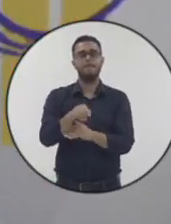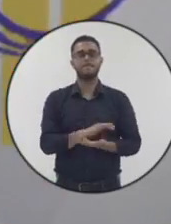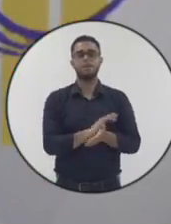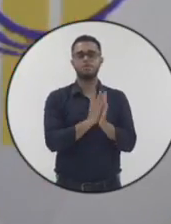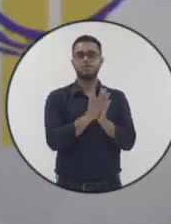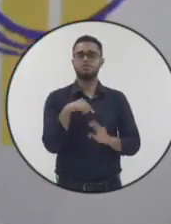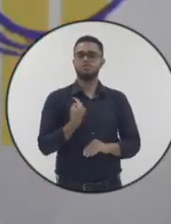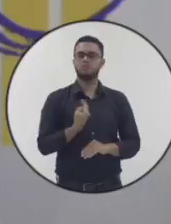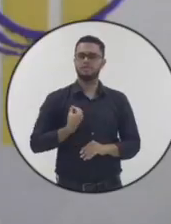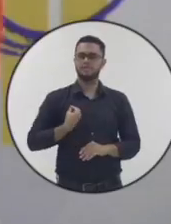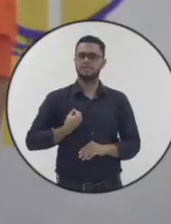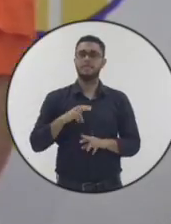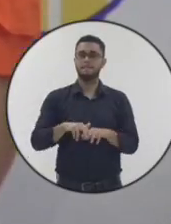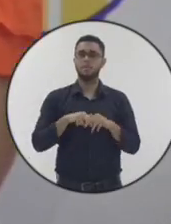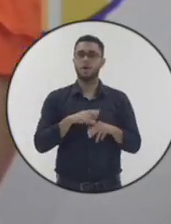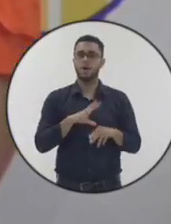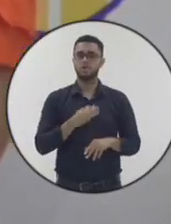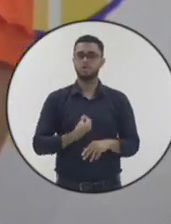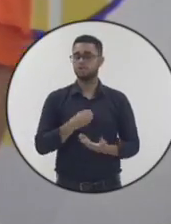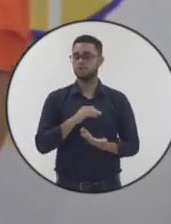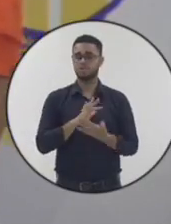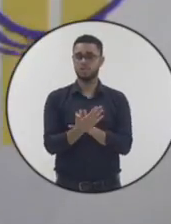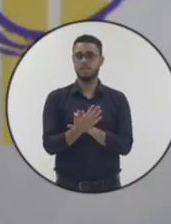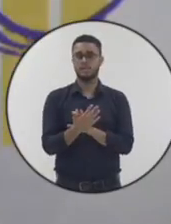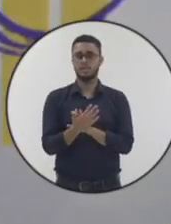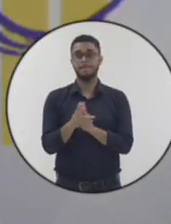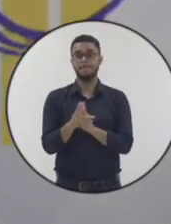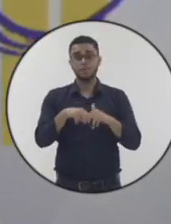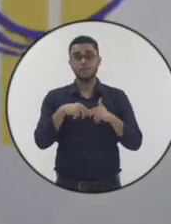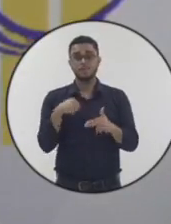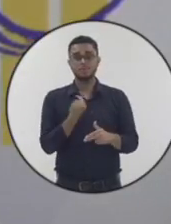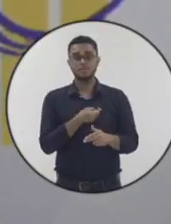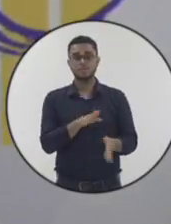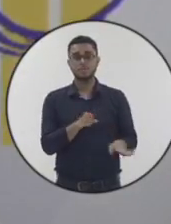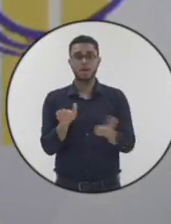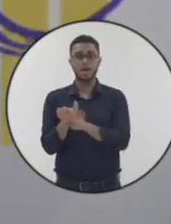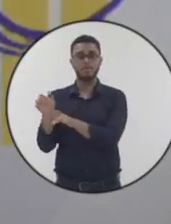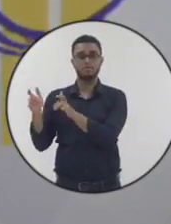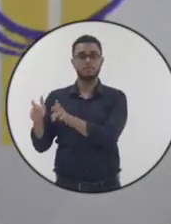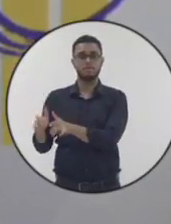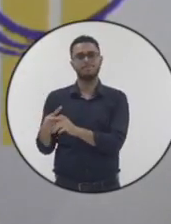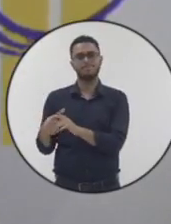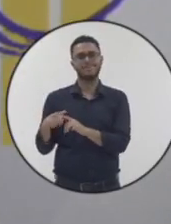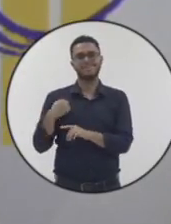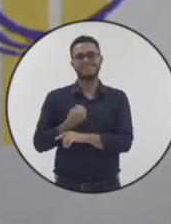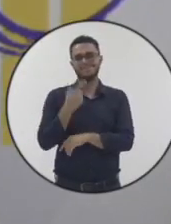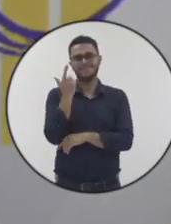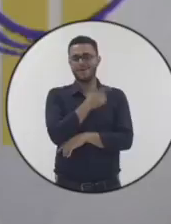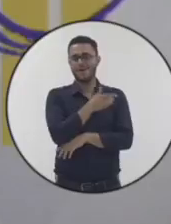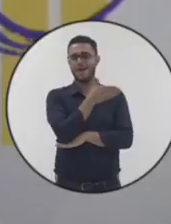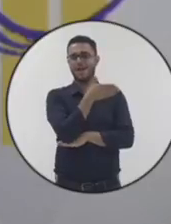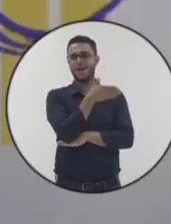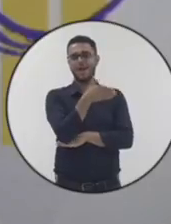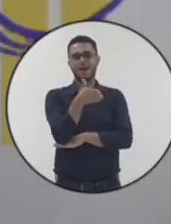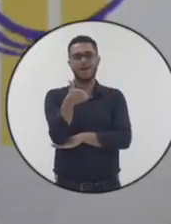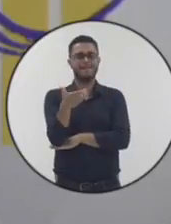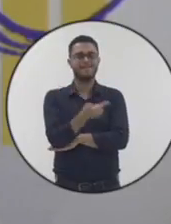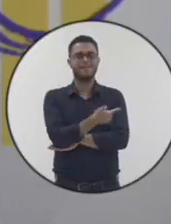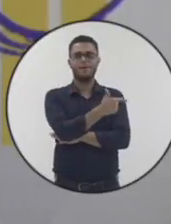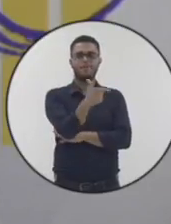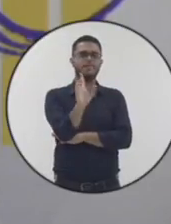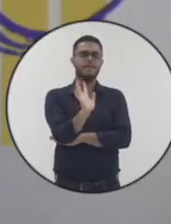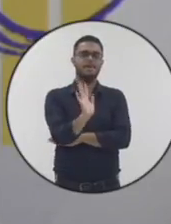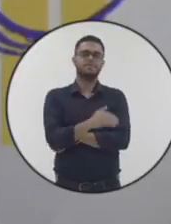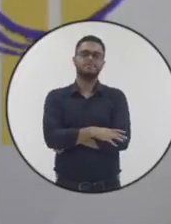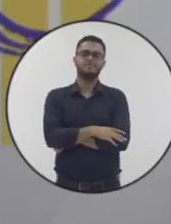vivemos por conta de sermos quem somos, que nos leva a esses lugares. Porque a gente não está conseguindo acesso em nenhum